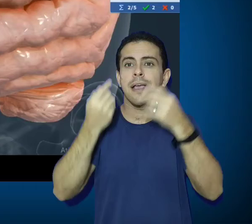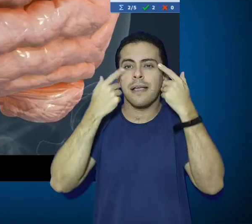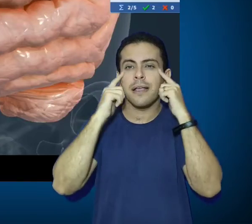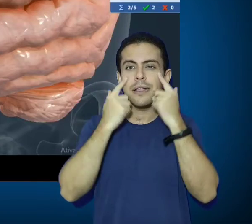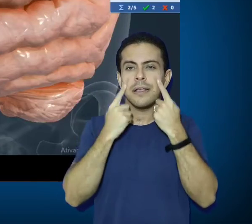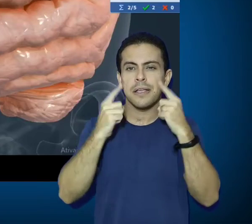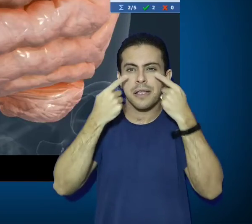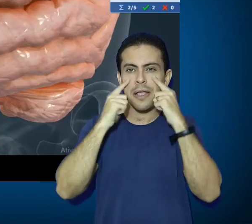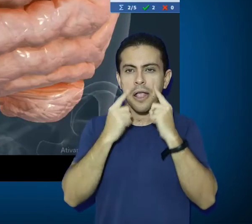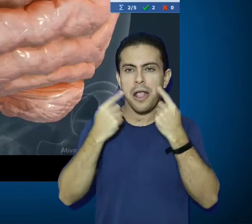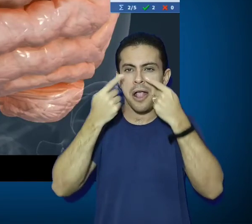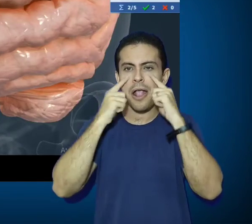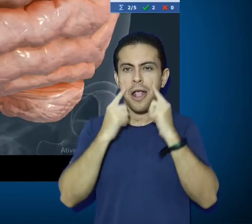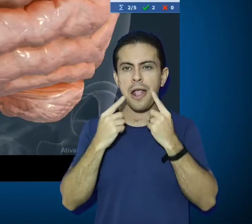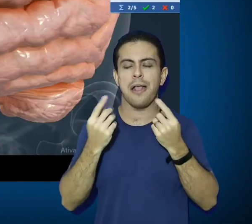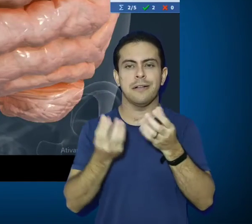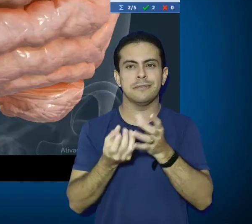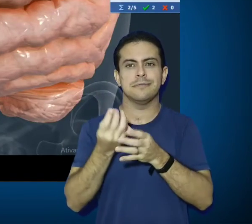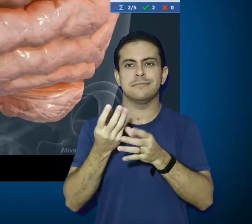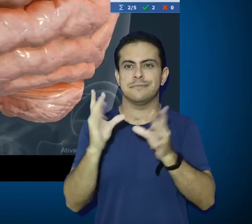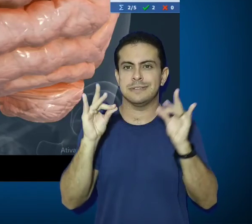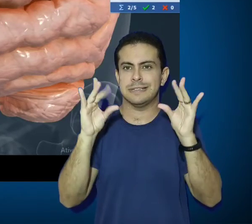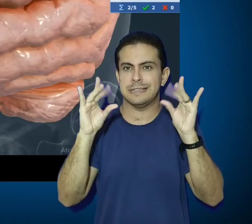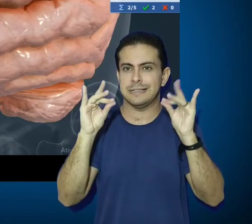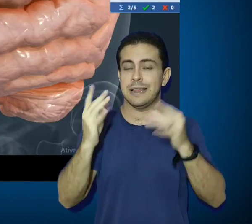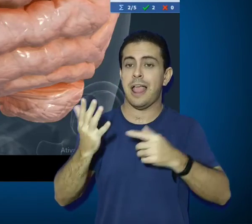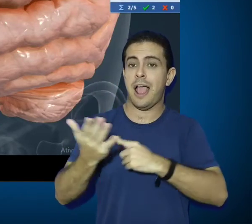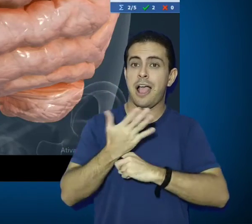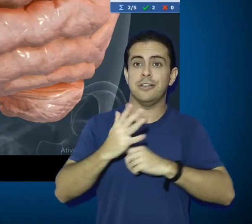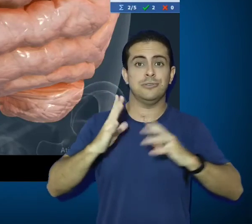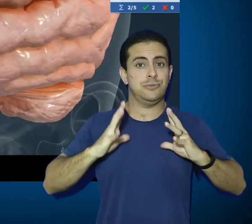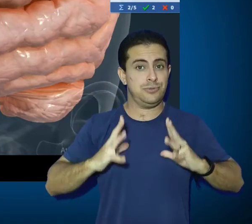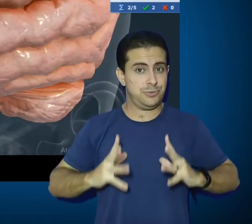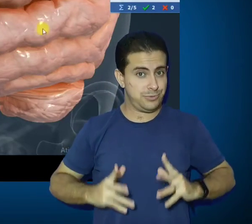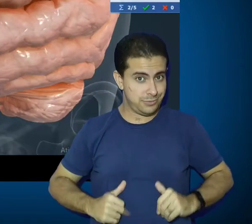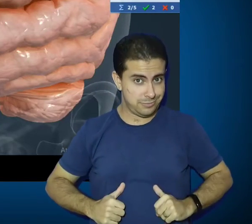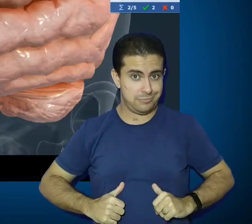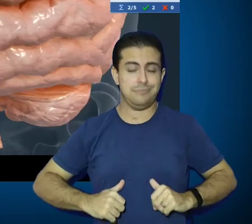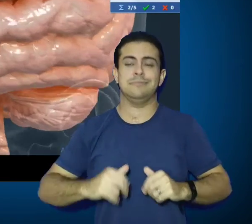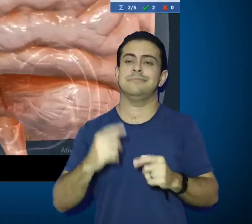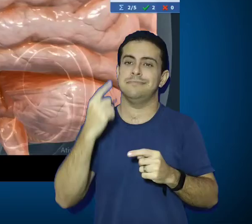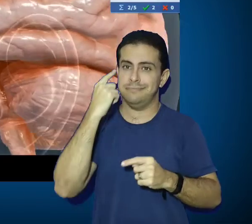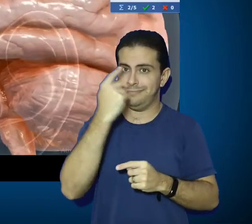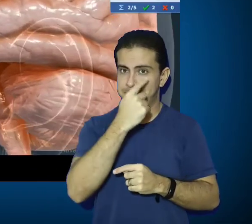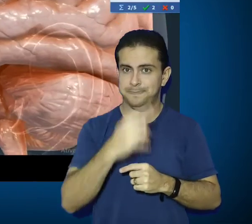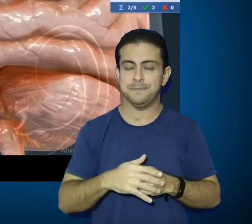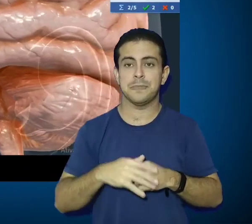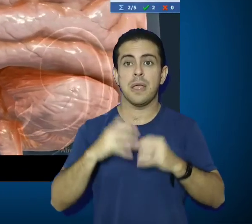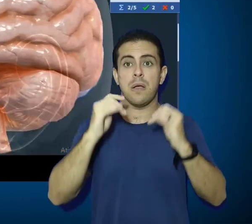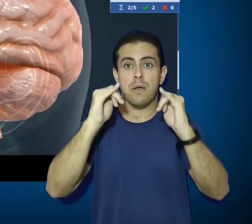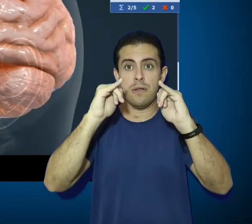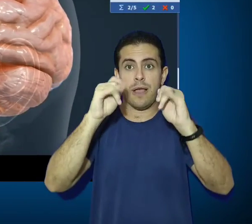essa aqui, que produz lágrimas para limpeza do globo ocular. O nervo óptico